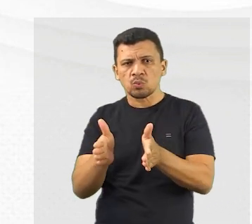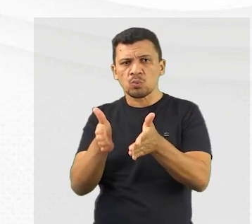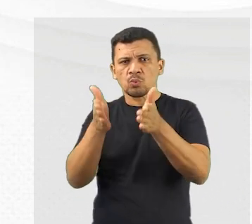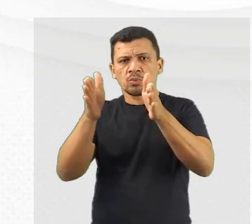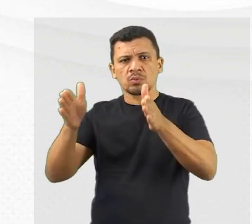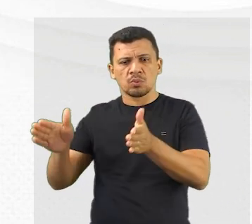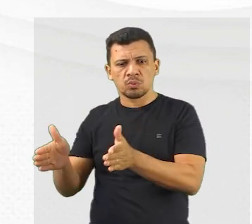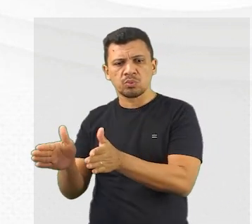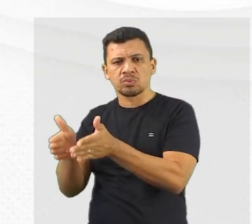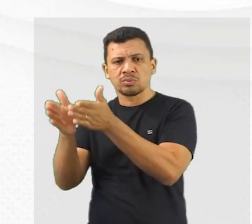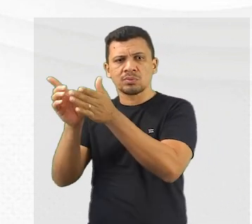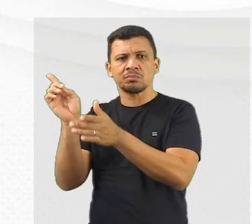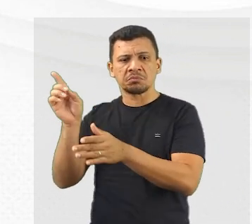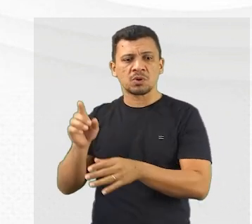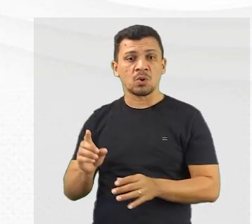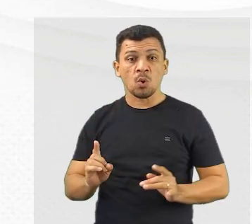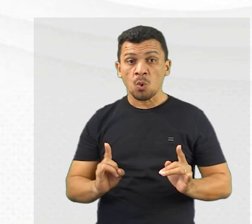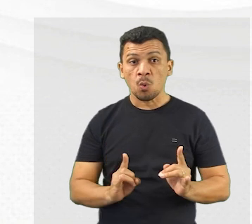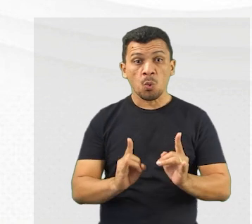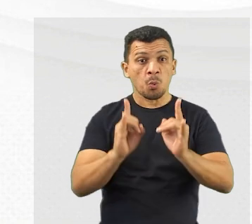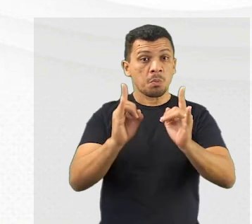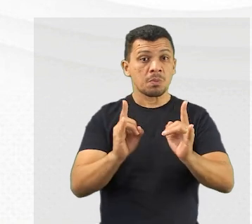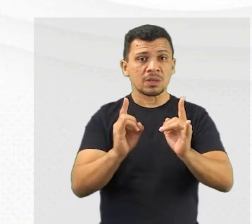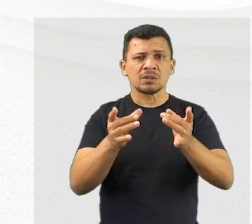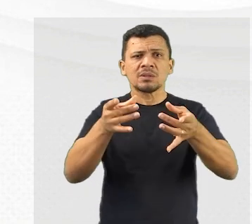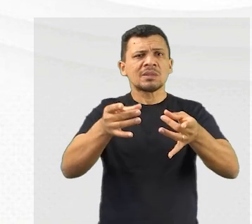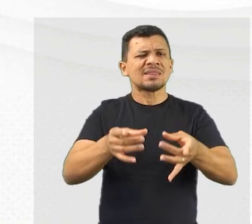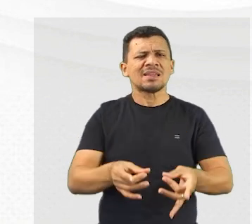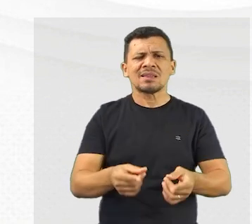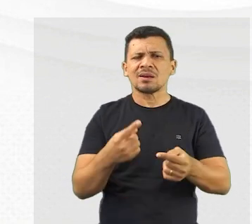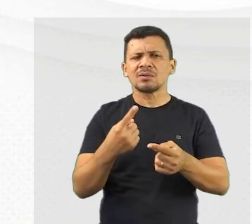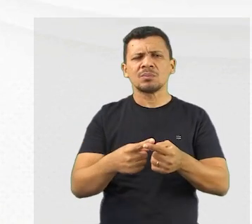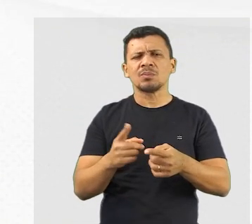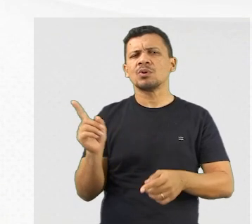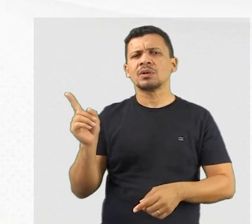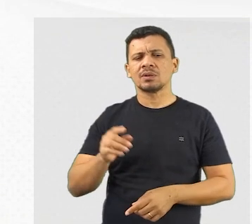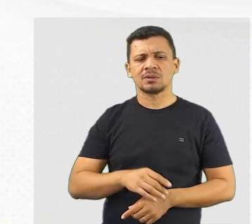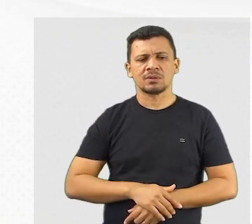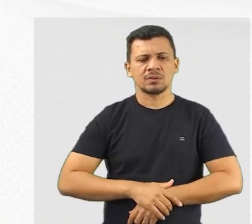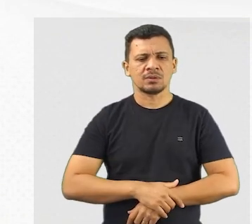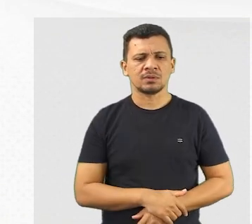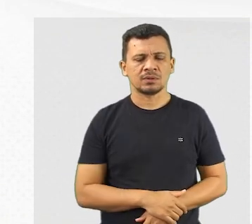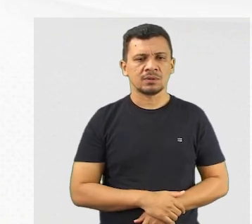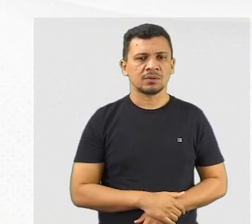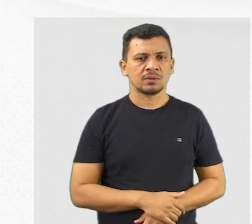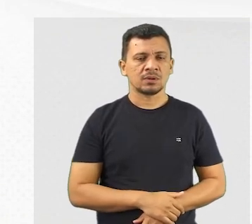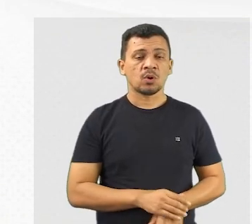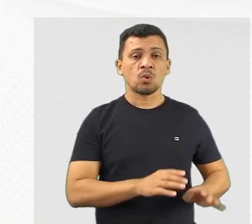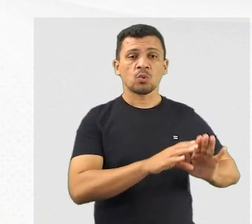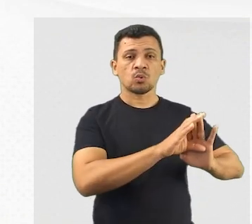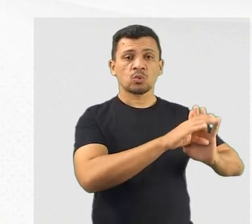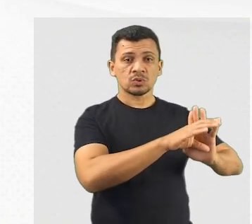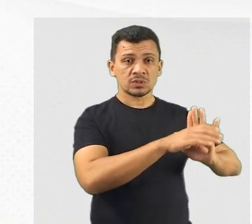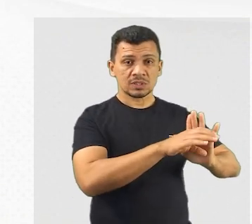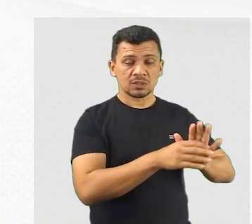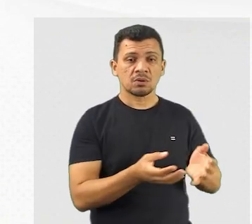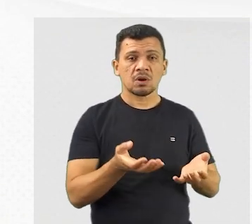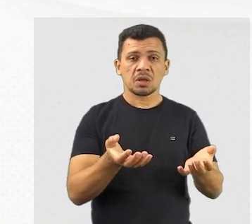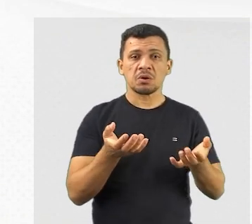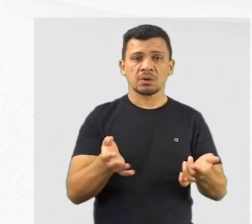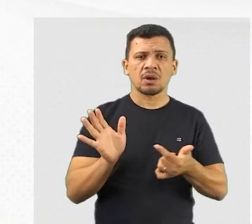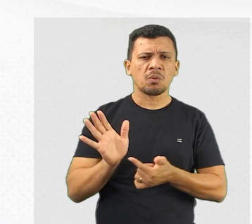Então, professor, mas para que tanto detalhe? Sabe aquele conceito do... Né, eu quero